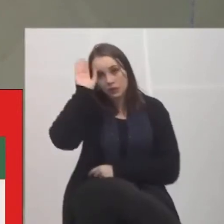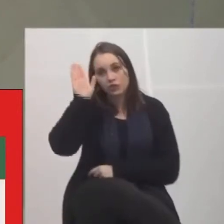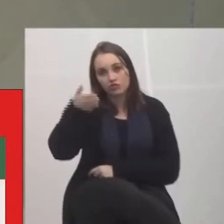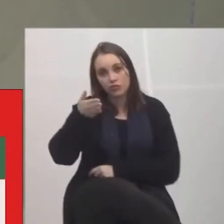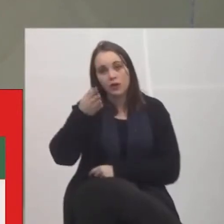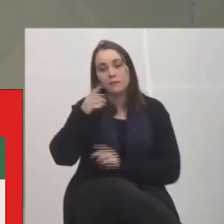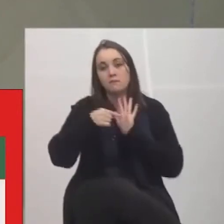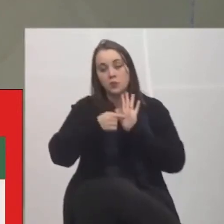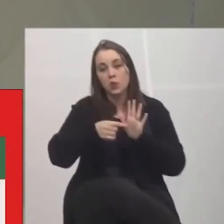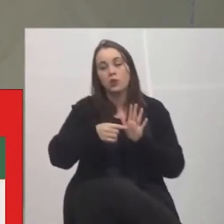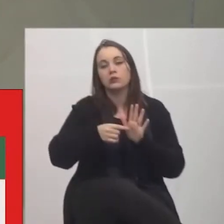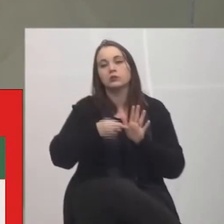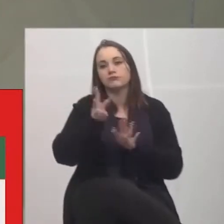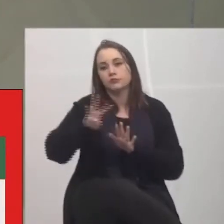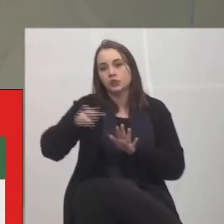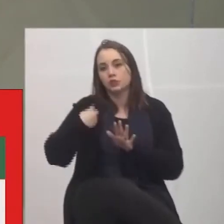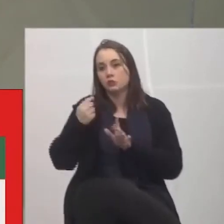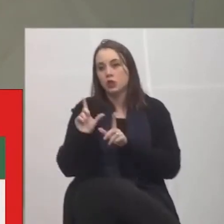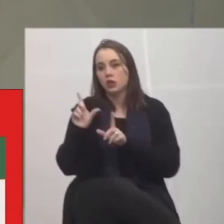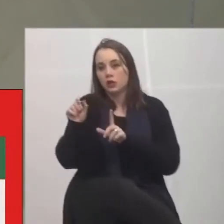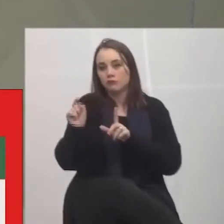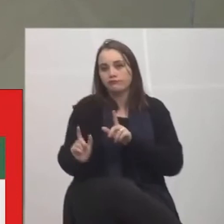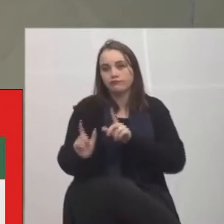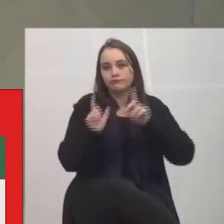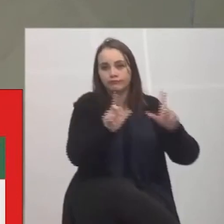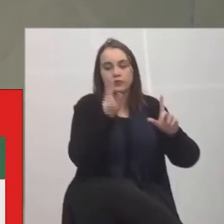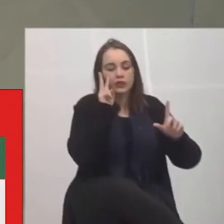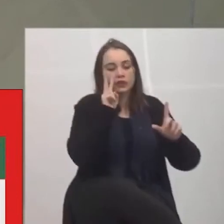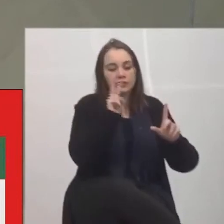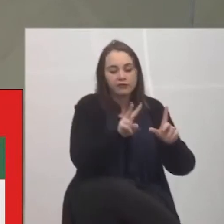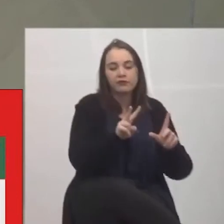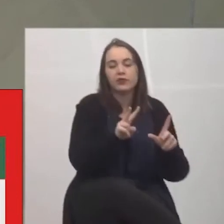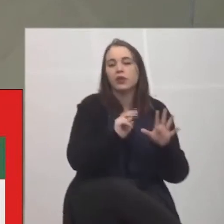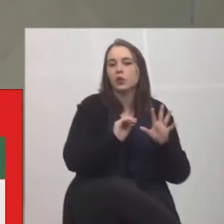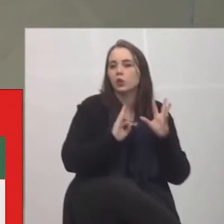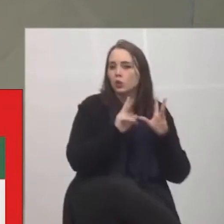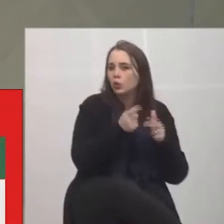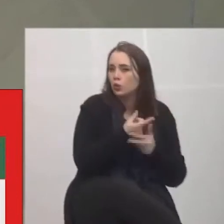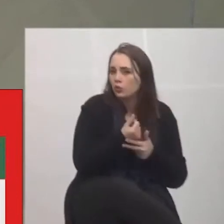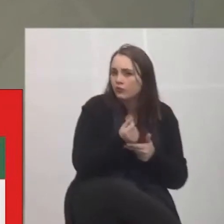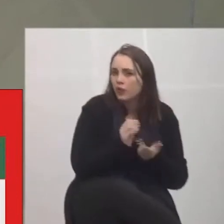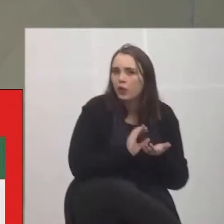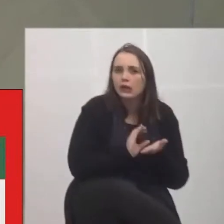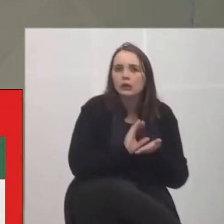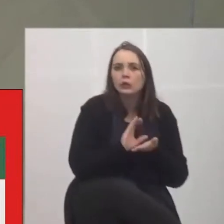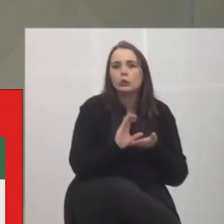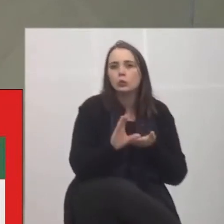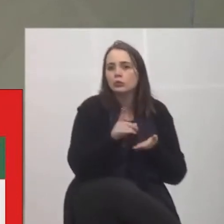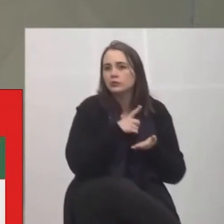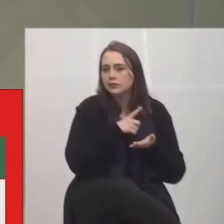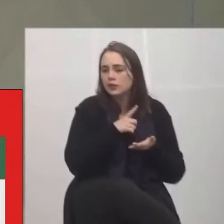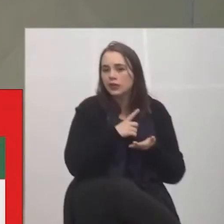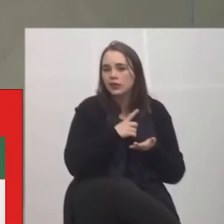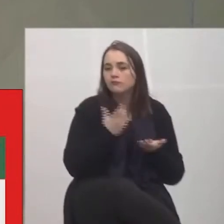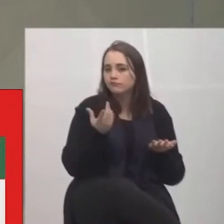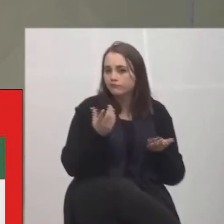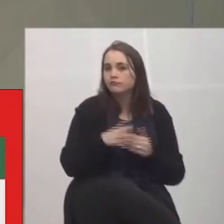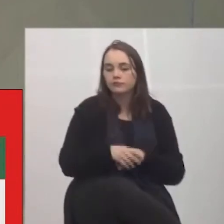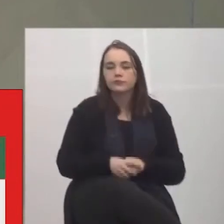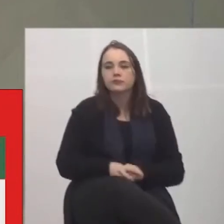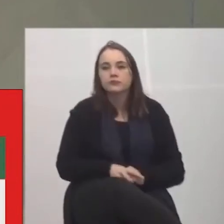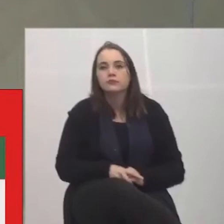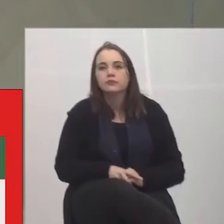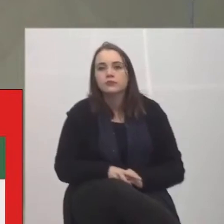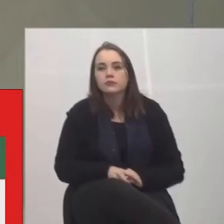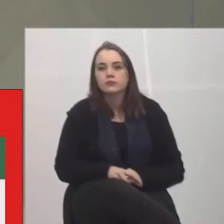página, a pessoa pode ir ali e verificar as portarias, o que entrou de recurso, enfim, né?